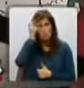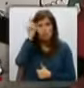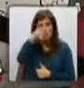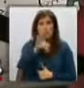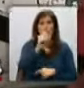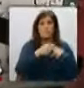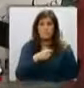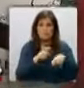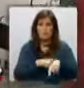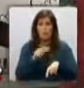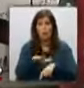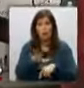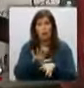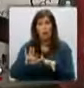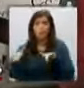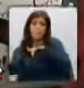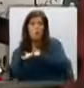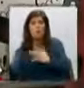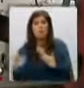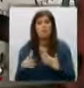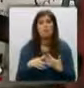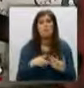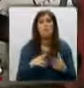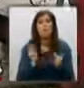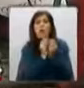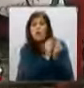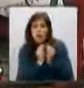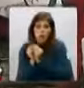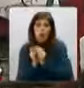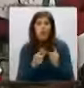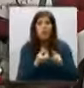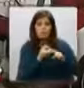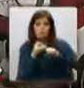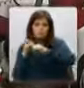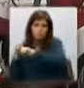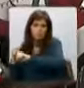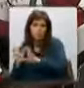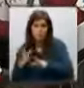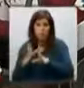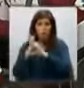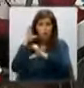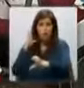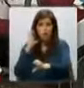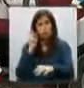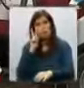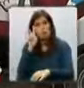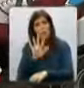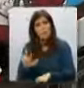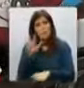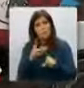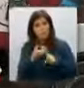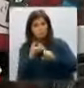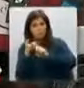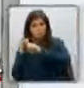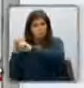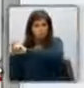e me altura do despiste Já conseguiram em conjunto com a equipa de reboque remover o Autocarro Estas são as imagens em que isso